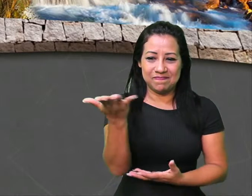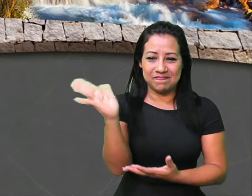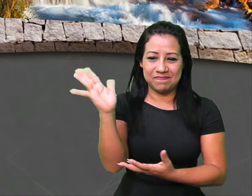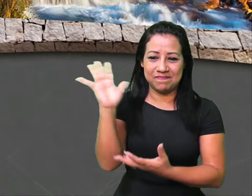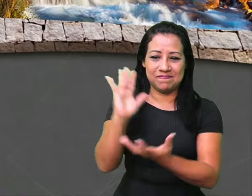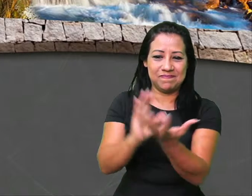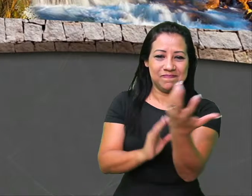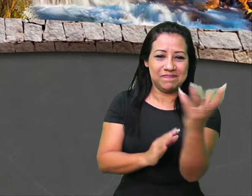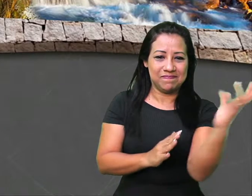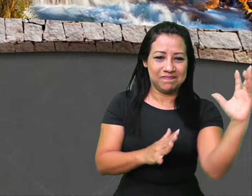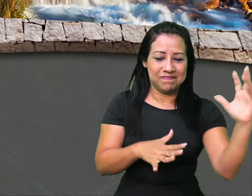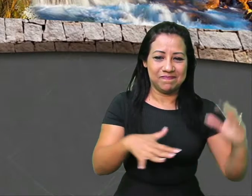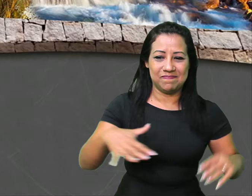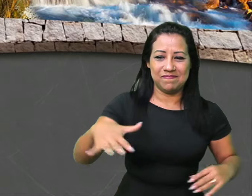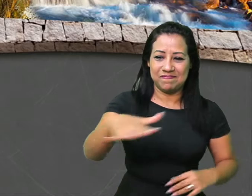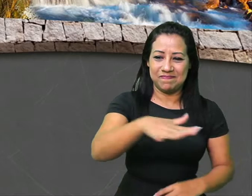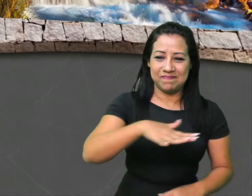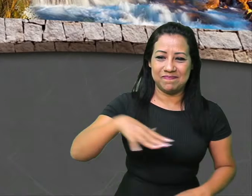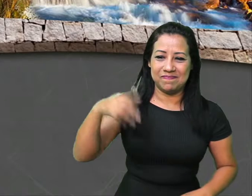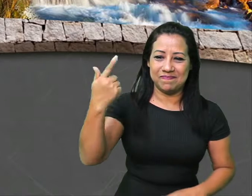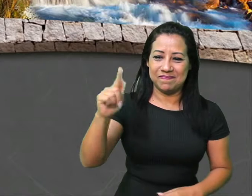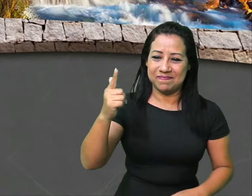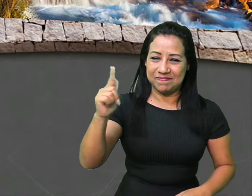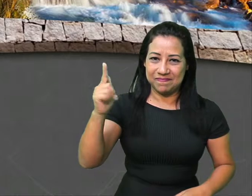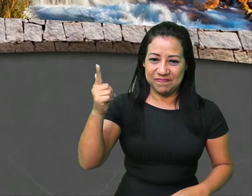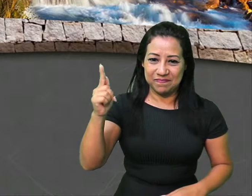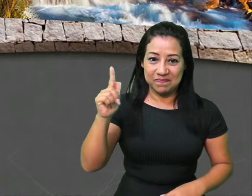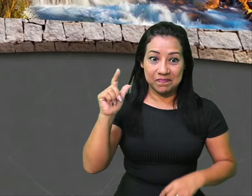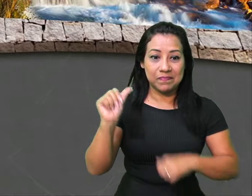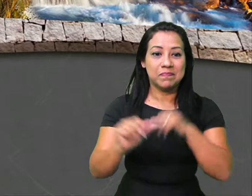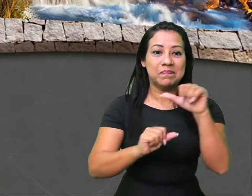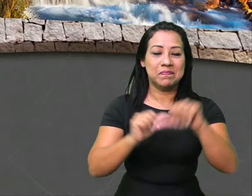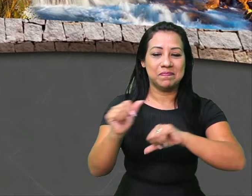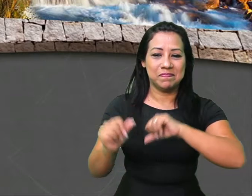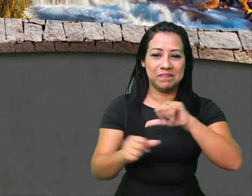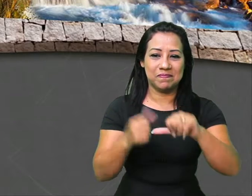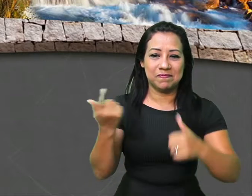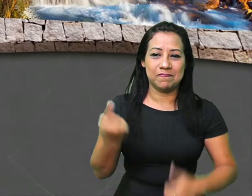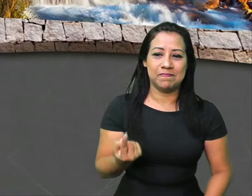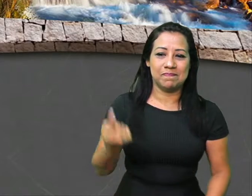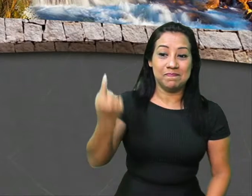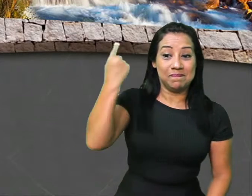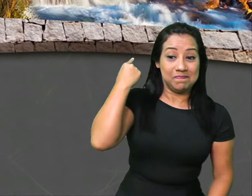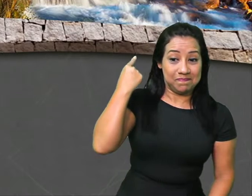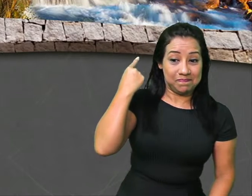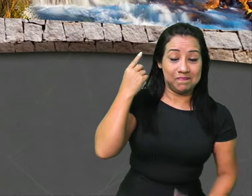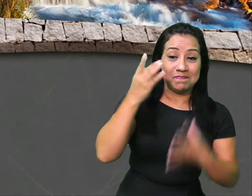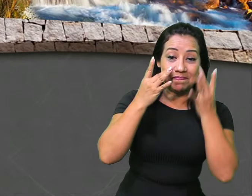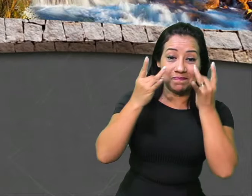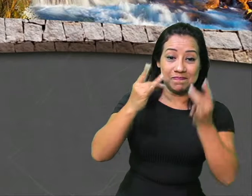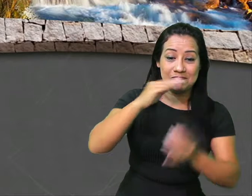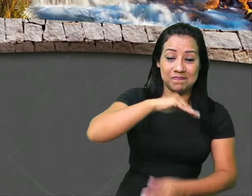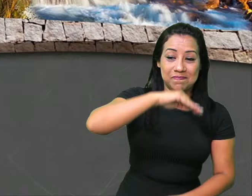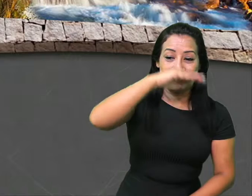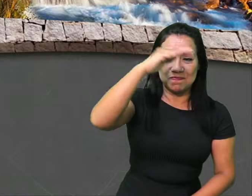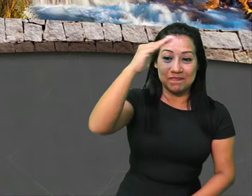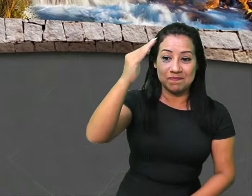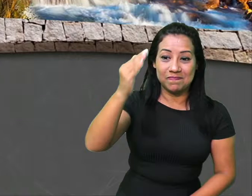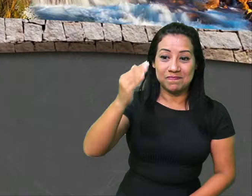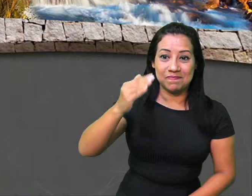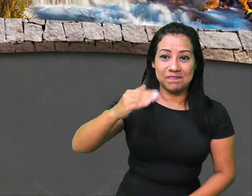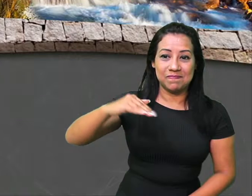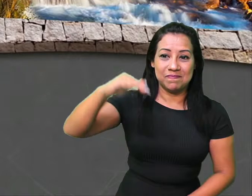o transformado. No fundo, você pode observar o Monte Roraima, que é um dos limites do